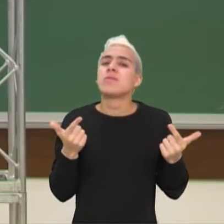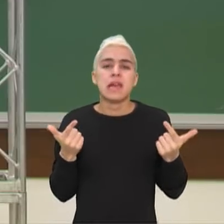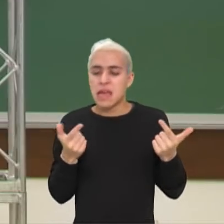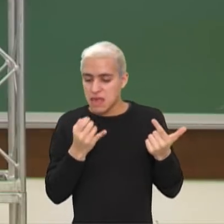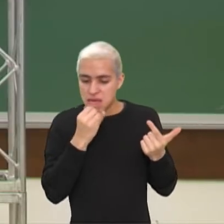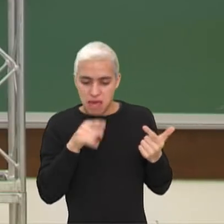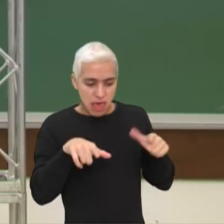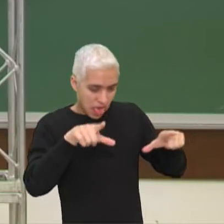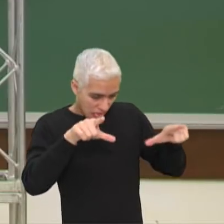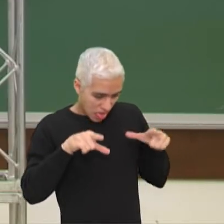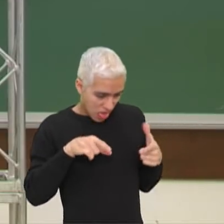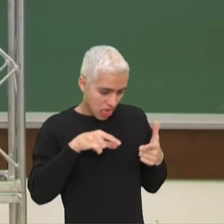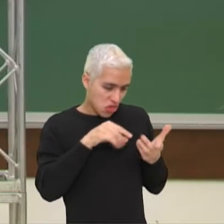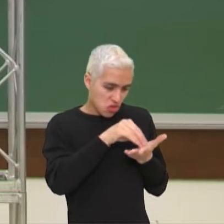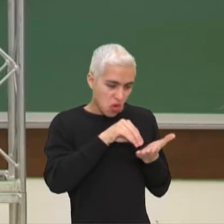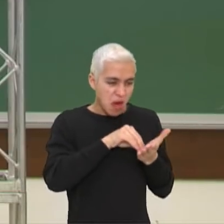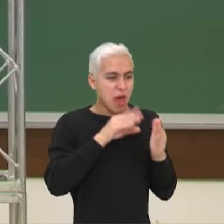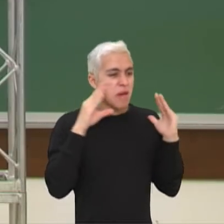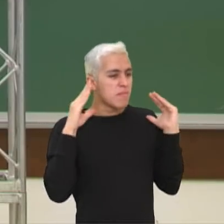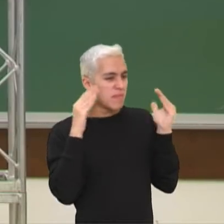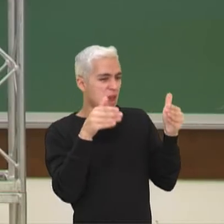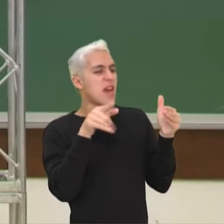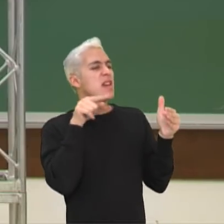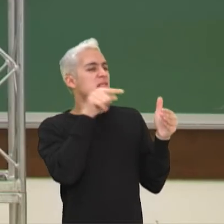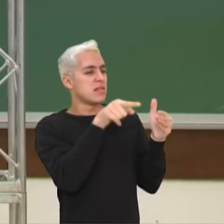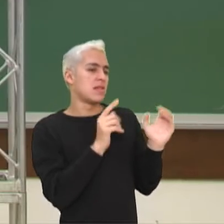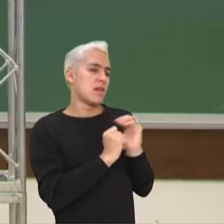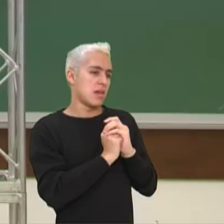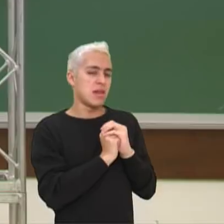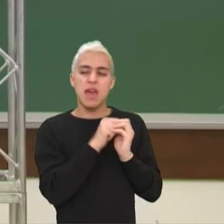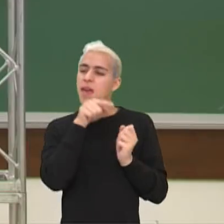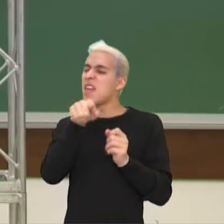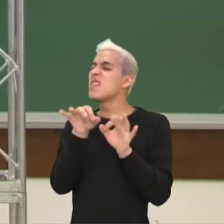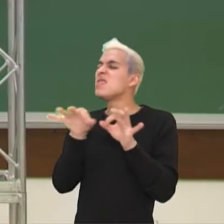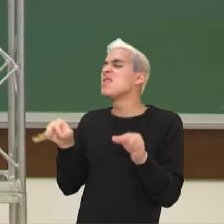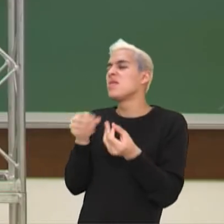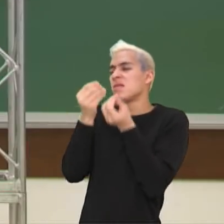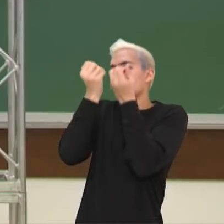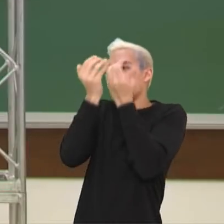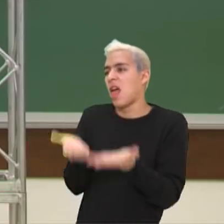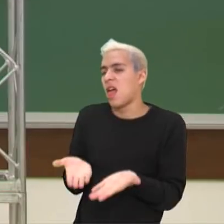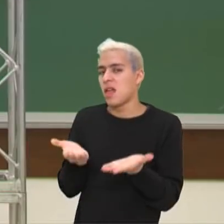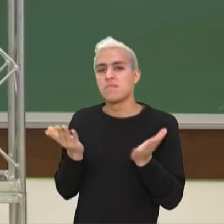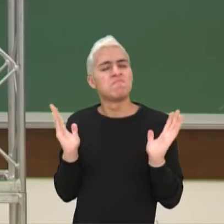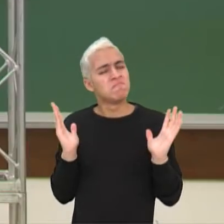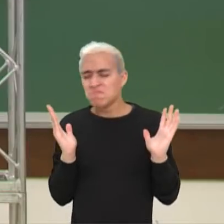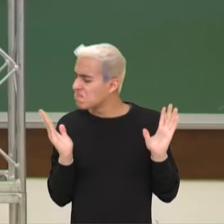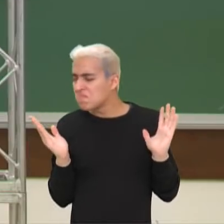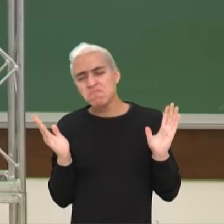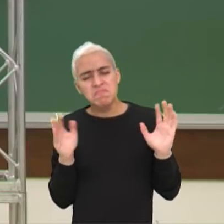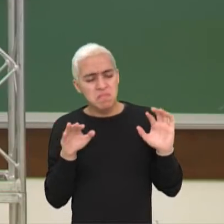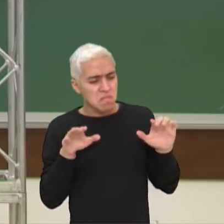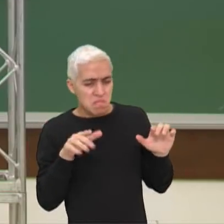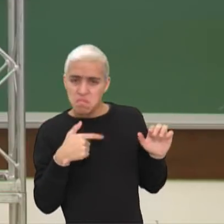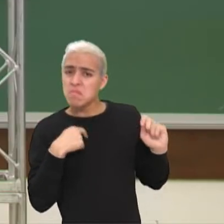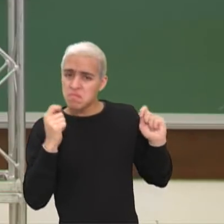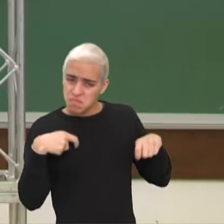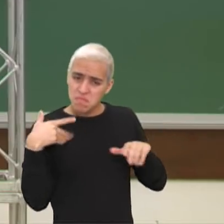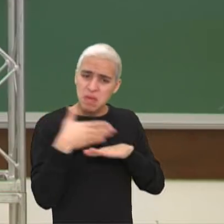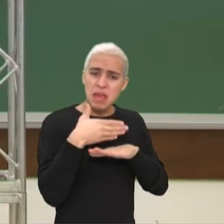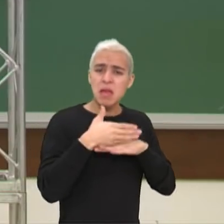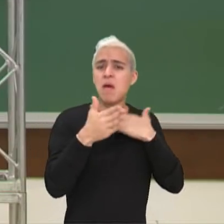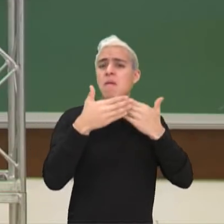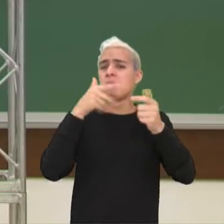jogo é para você e esse jogo que é mais simples é para o outro fulano. Então, todo jogo a gente pode estar participando.